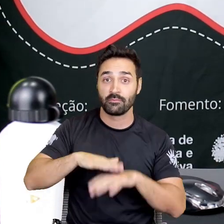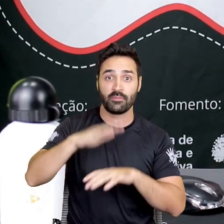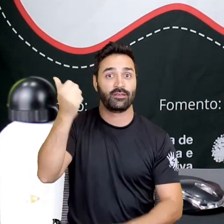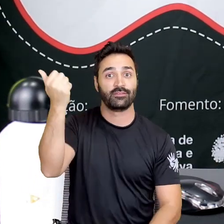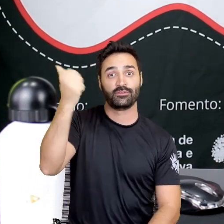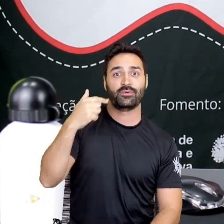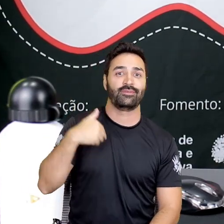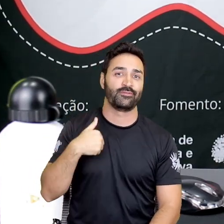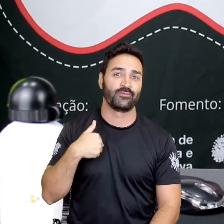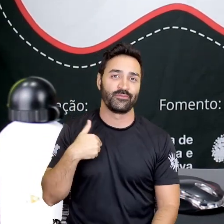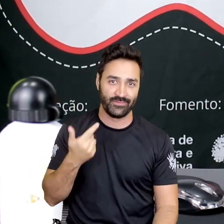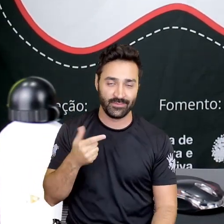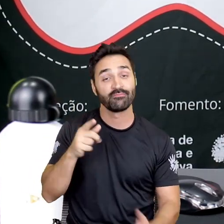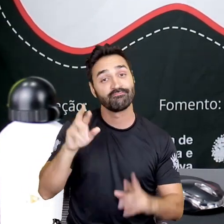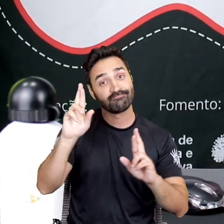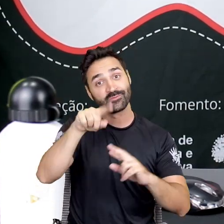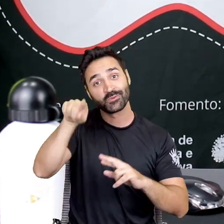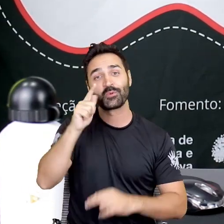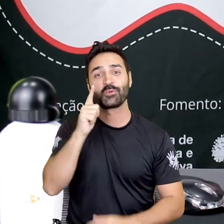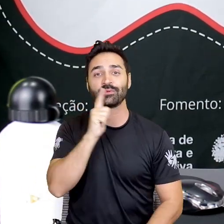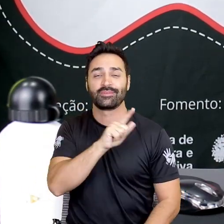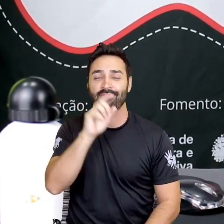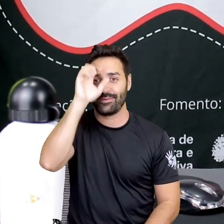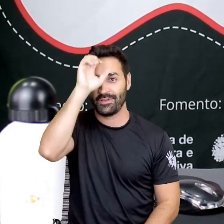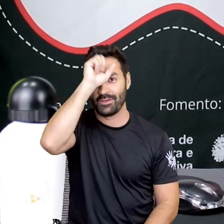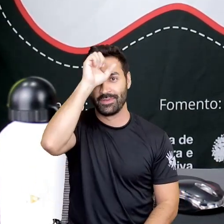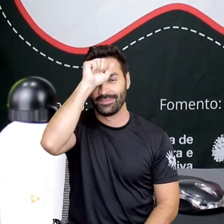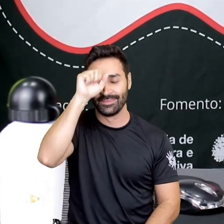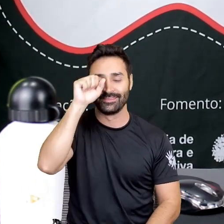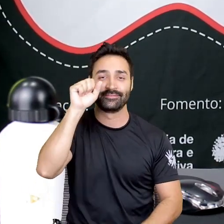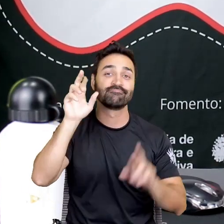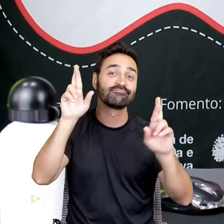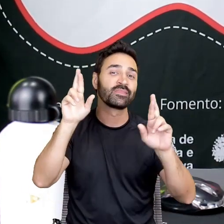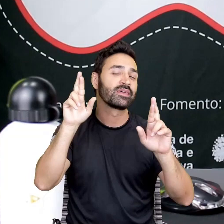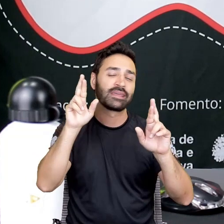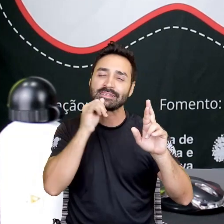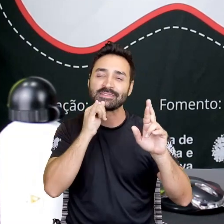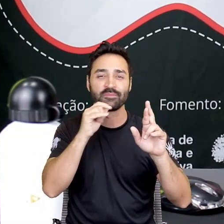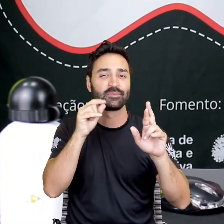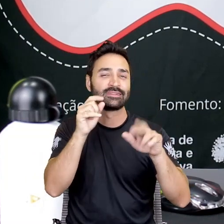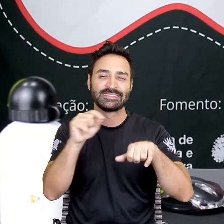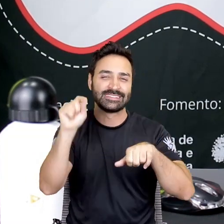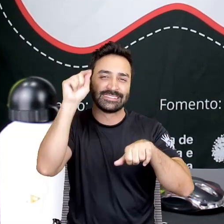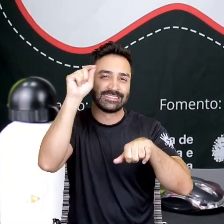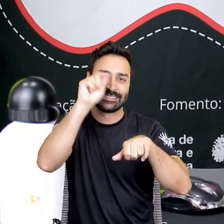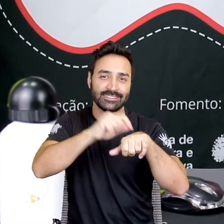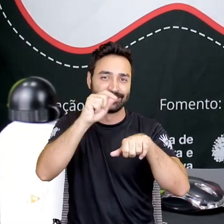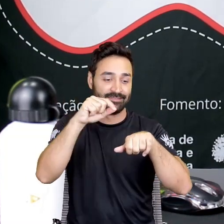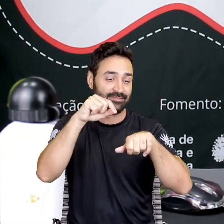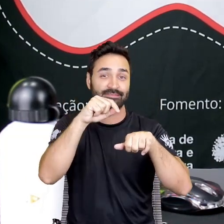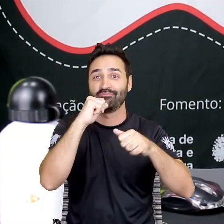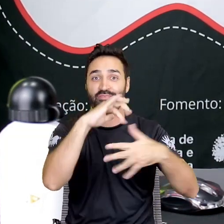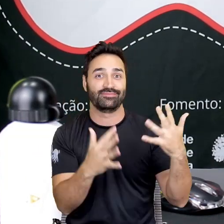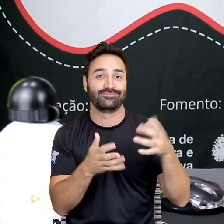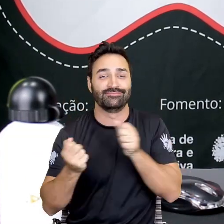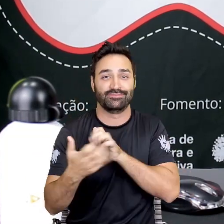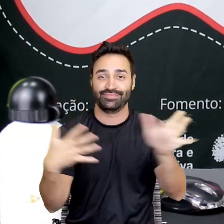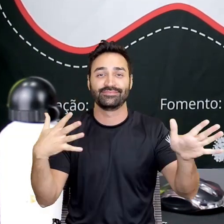aprendido essa vida toda e que vocês sejam picados pelo bichinho aí da língua de sinais. Vamos